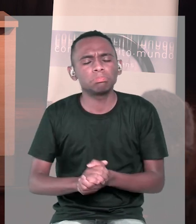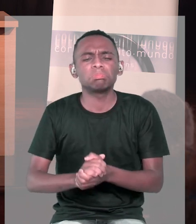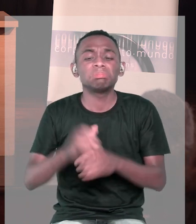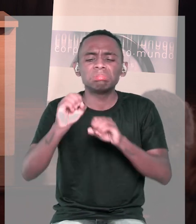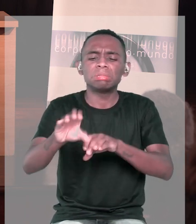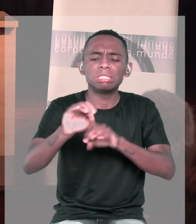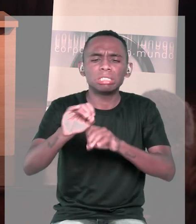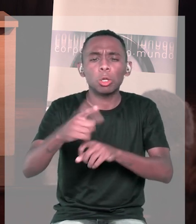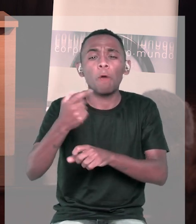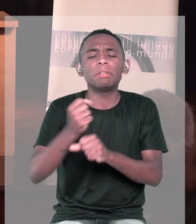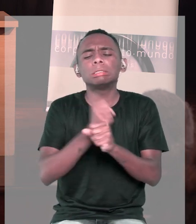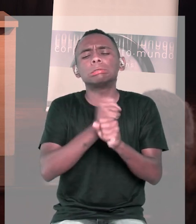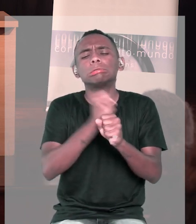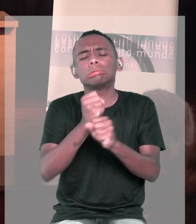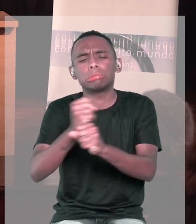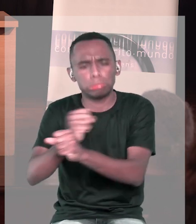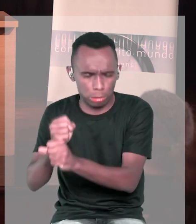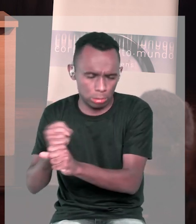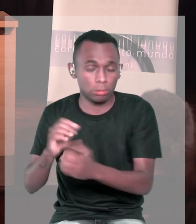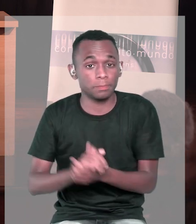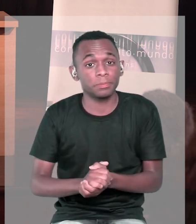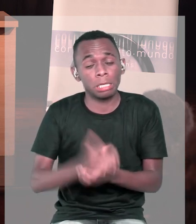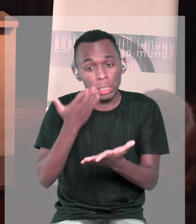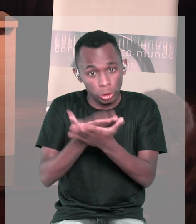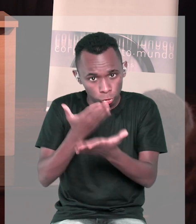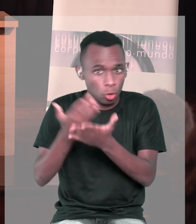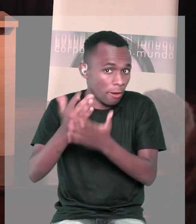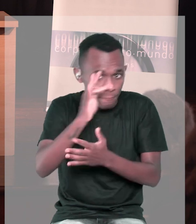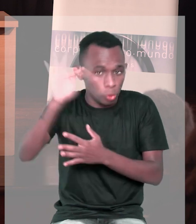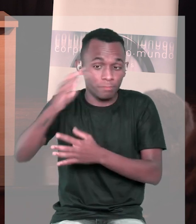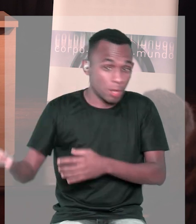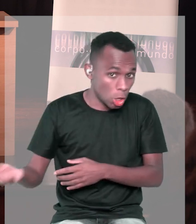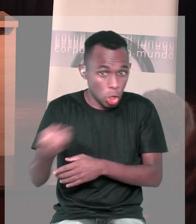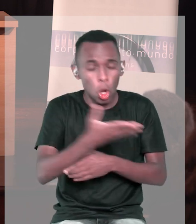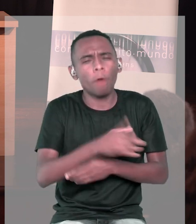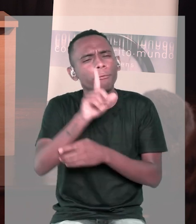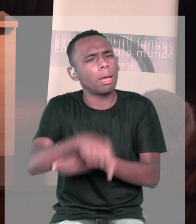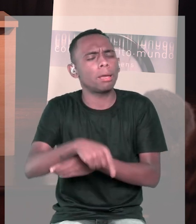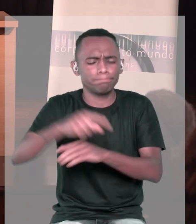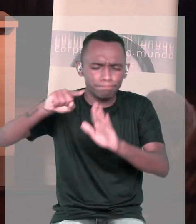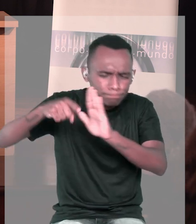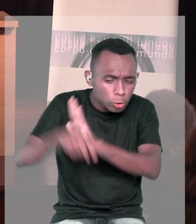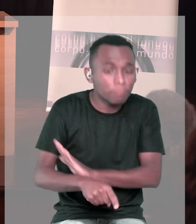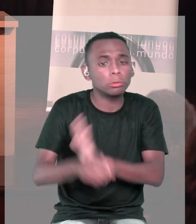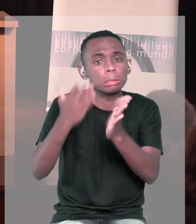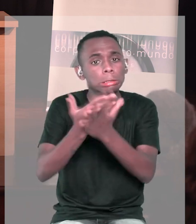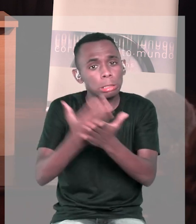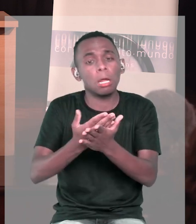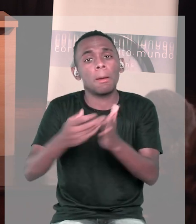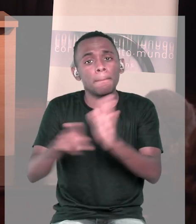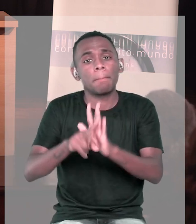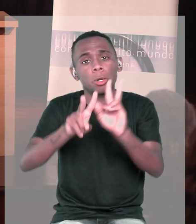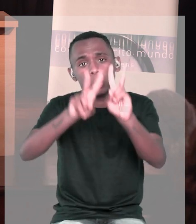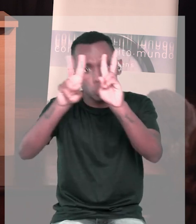por mais de 2 décadas. Estuda filosofia francesa contemporânea e é um dos maiores especialistas na obra de Michel